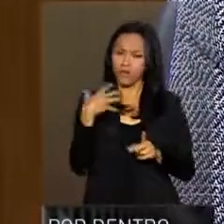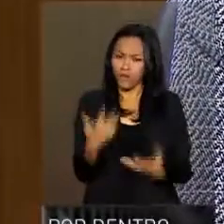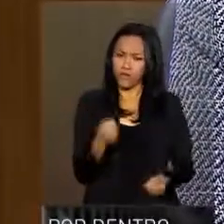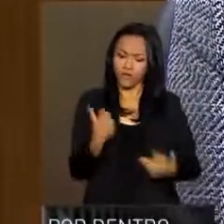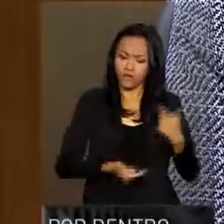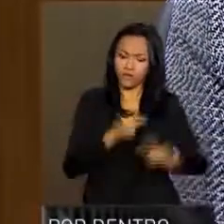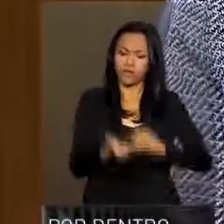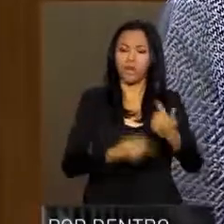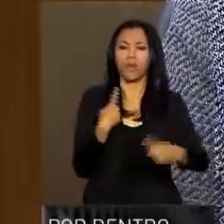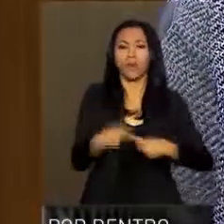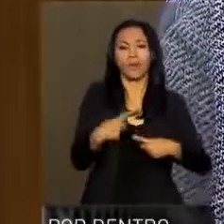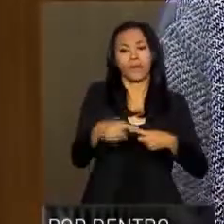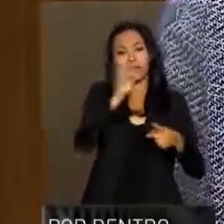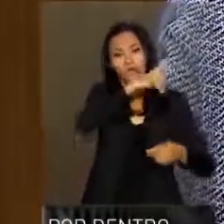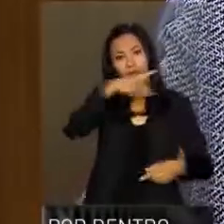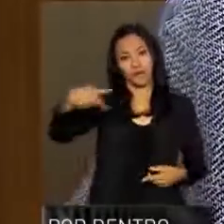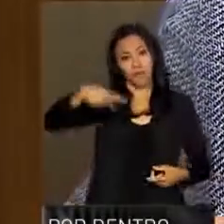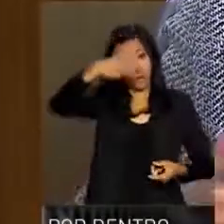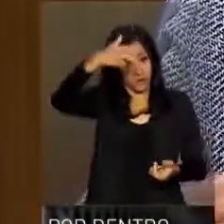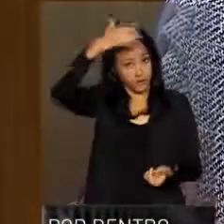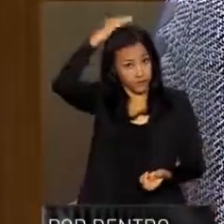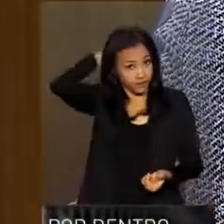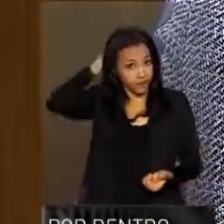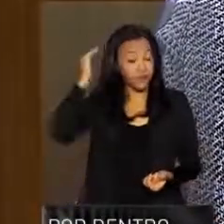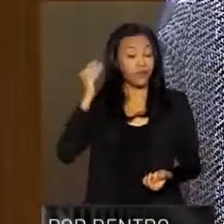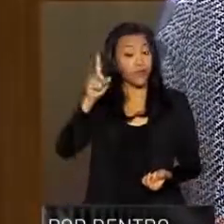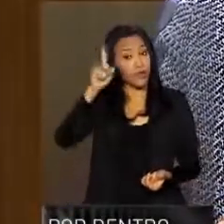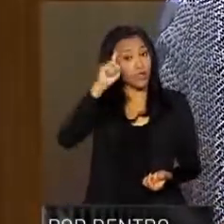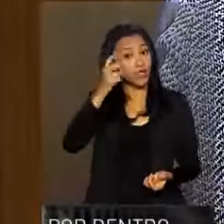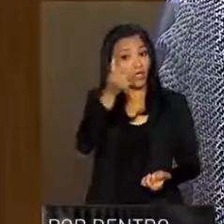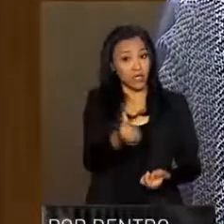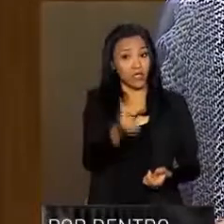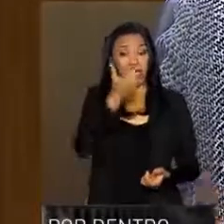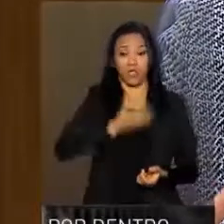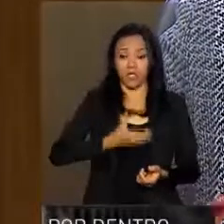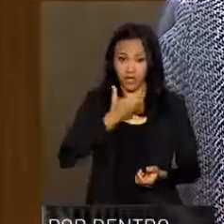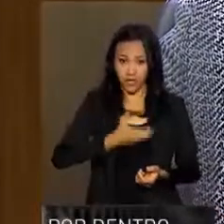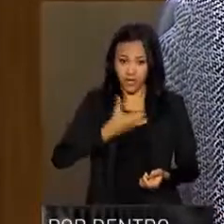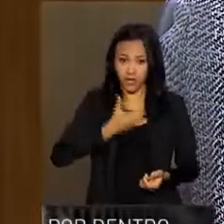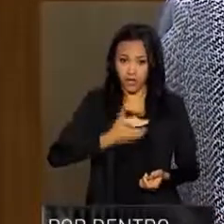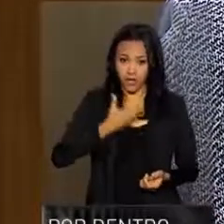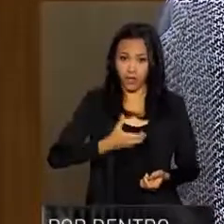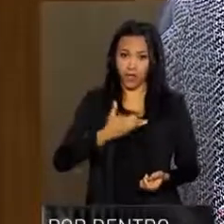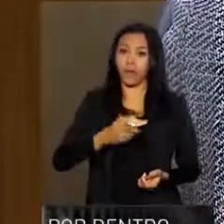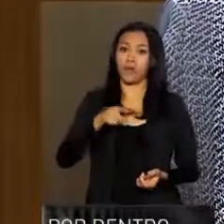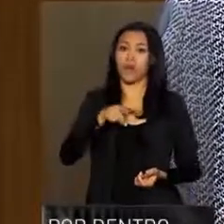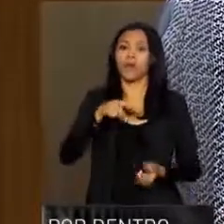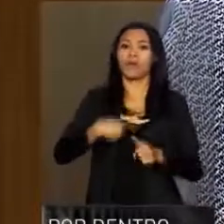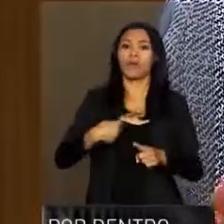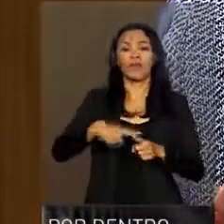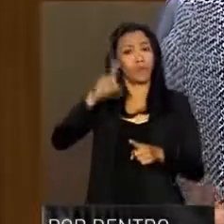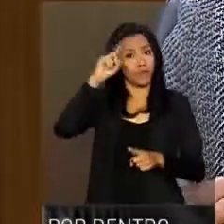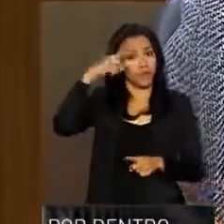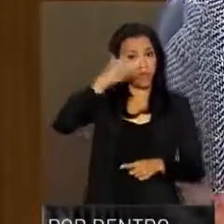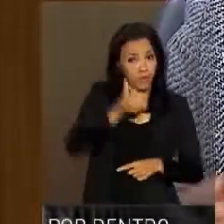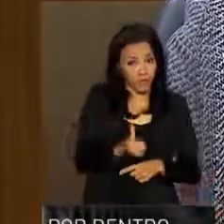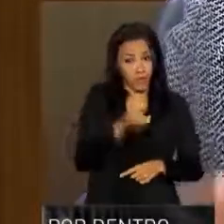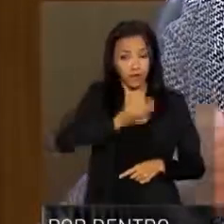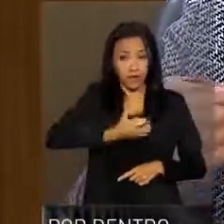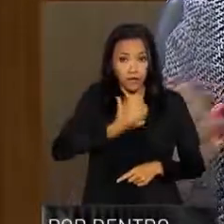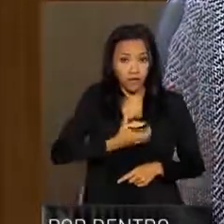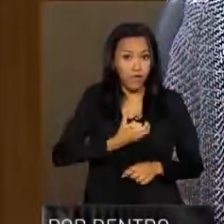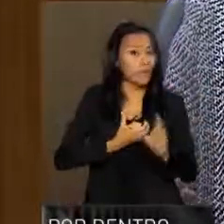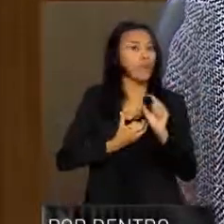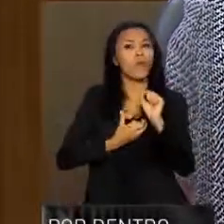presidente michel ele assinou no dia 6 de dezembro o que é um dia foi emblemático porque o dia 6 de dezembro é o dia em que